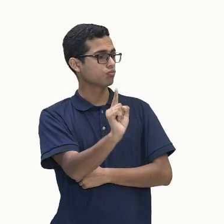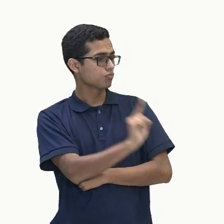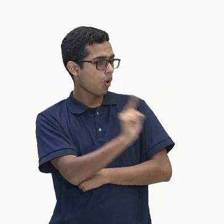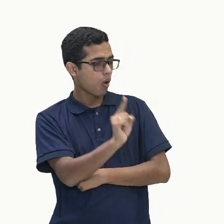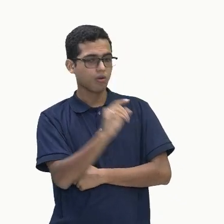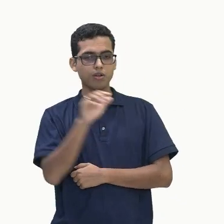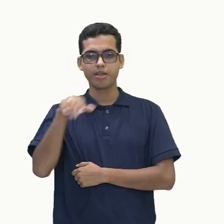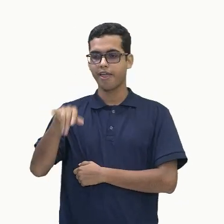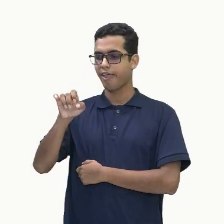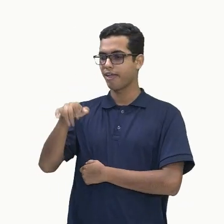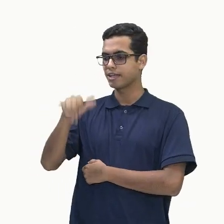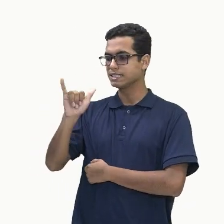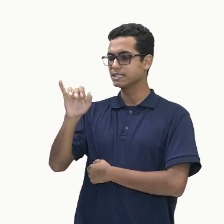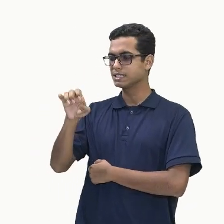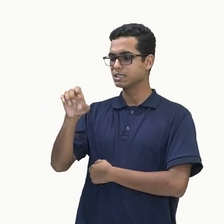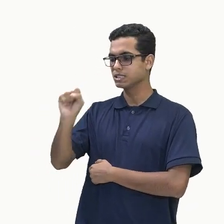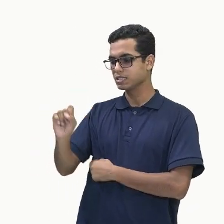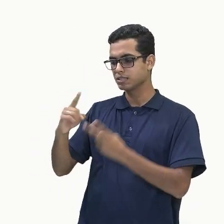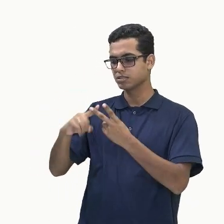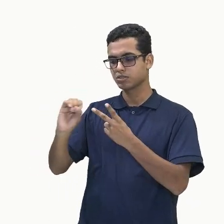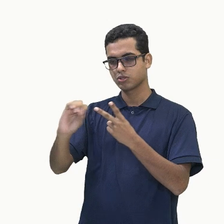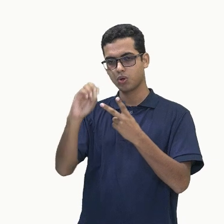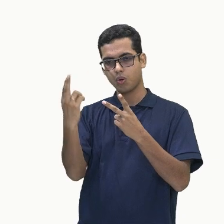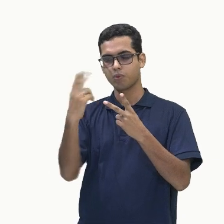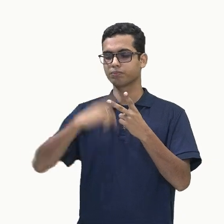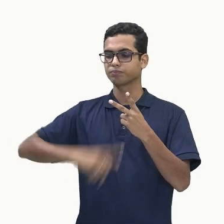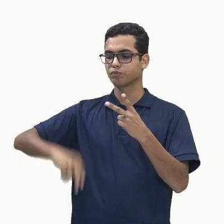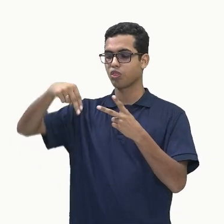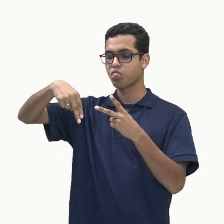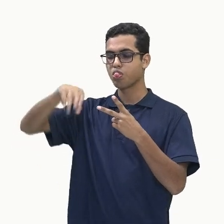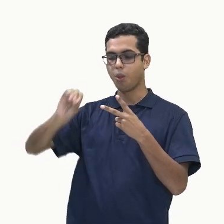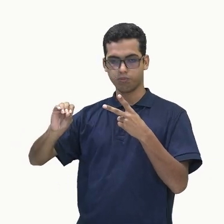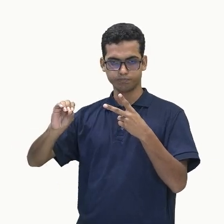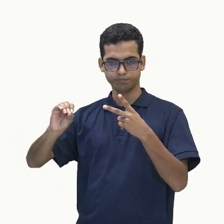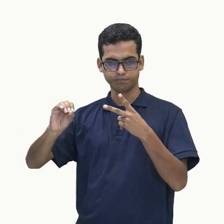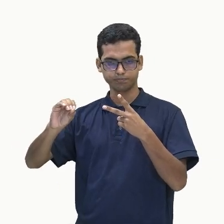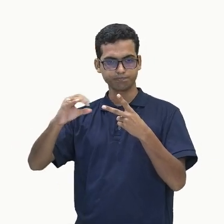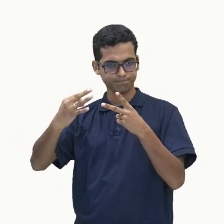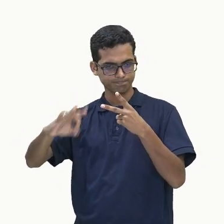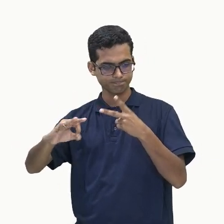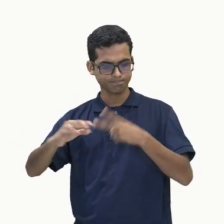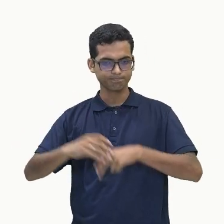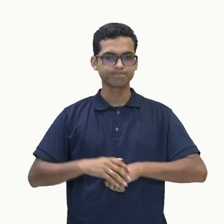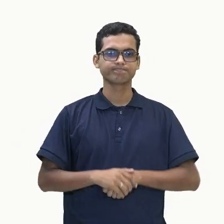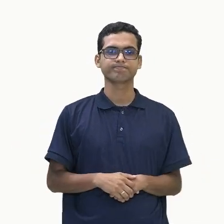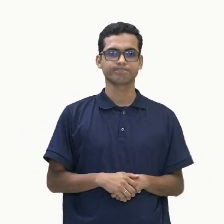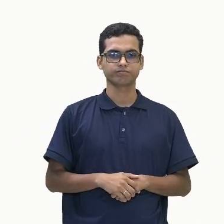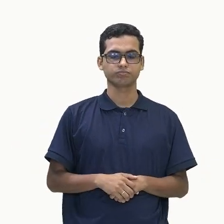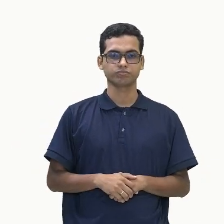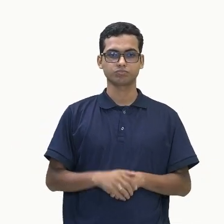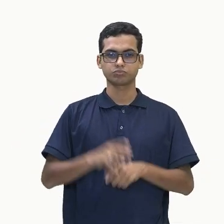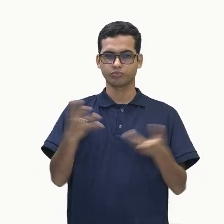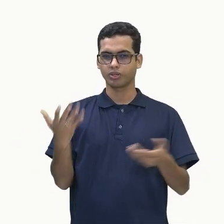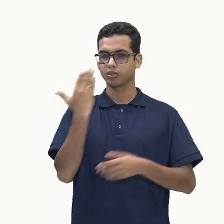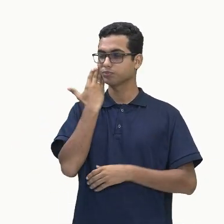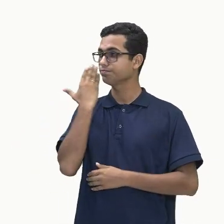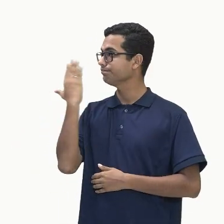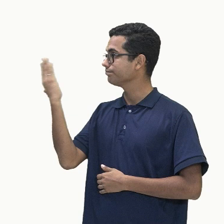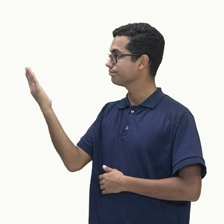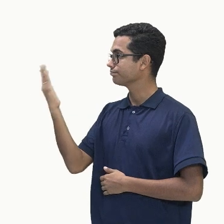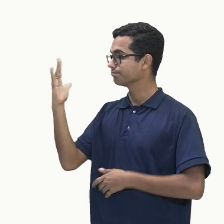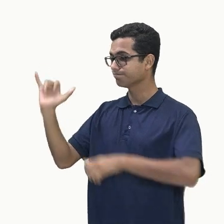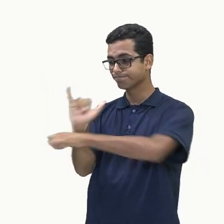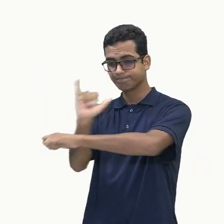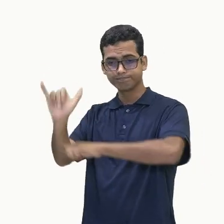uma das finalidades das short answers é evitar a repetição. Vou trazer para vocês